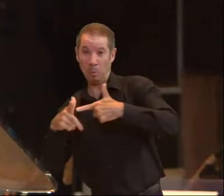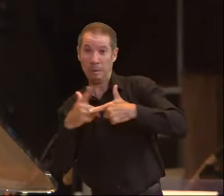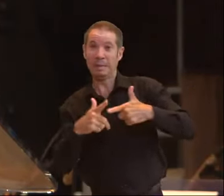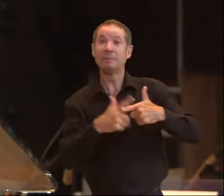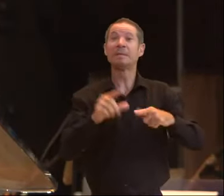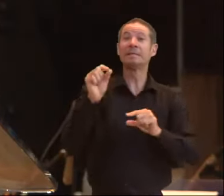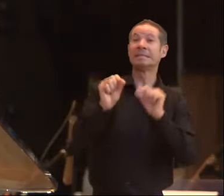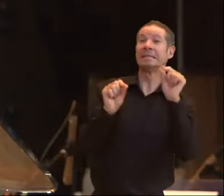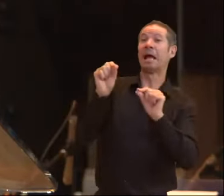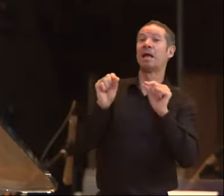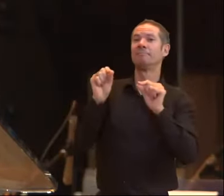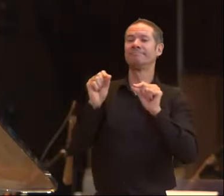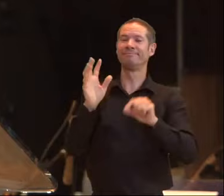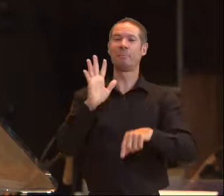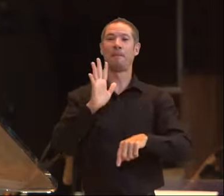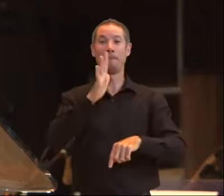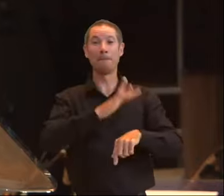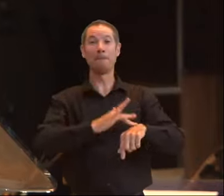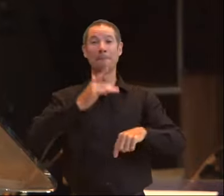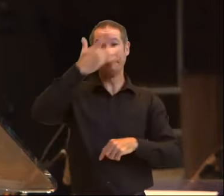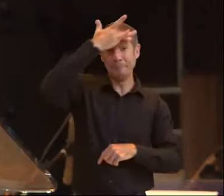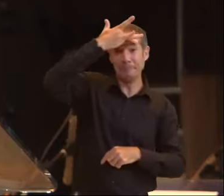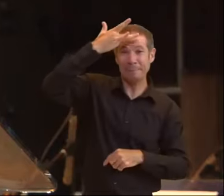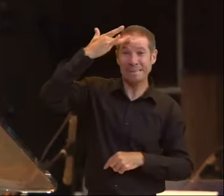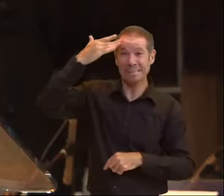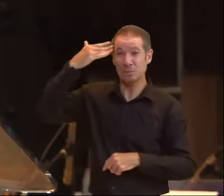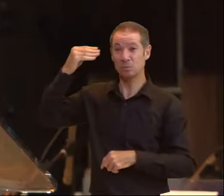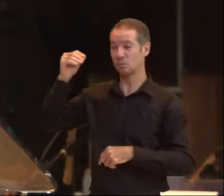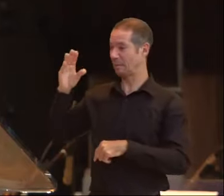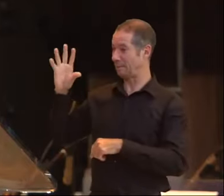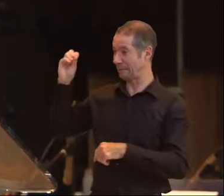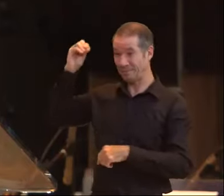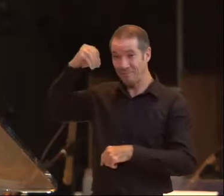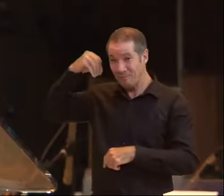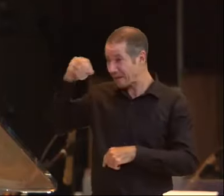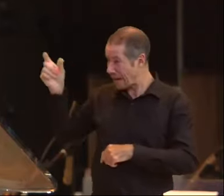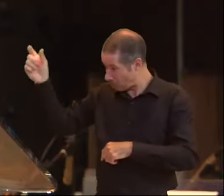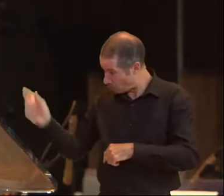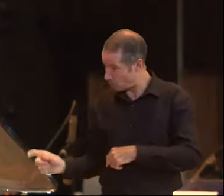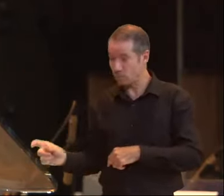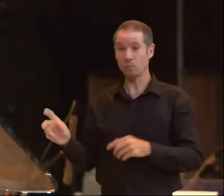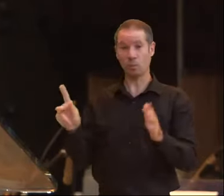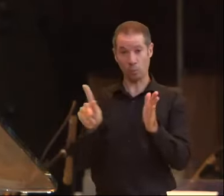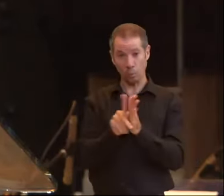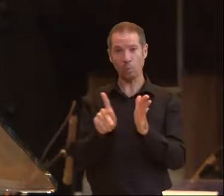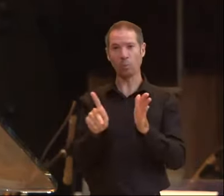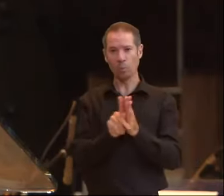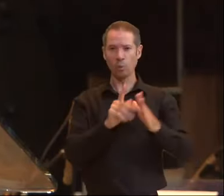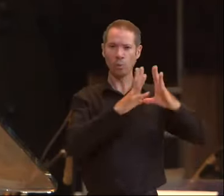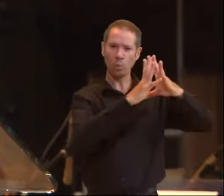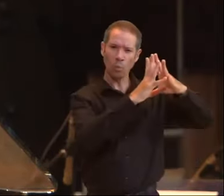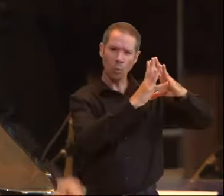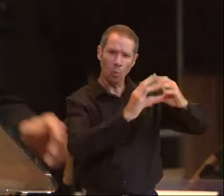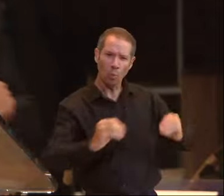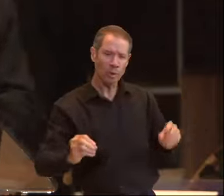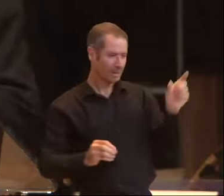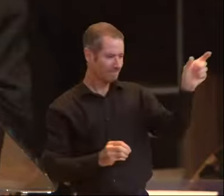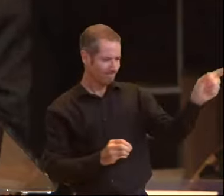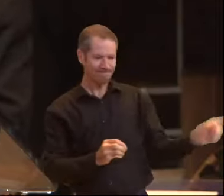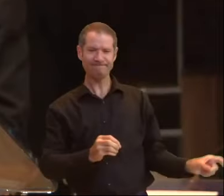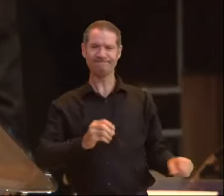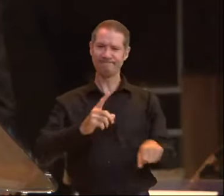onde? No lado mais fraco. E o lado mais fraco era o próprio curado ali naquele